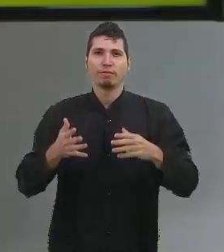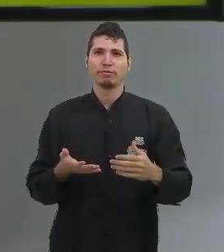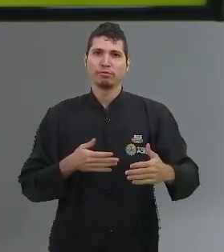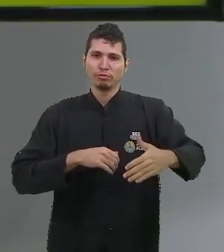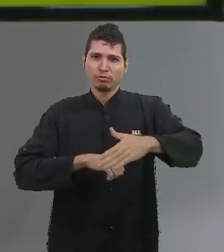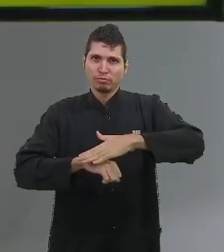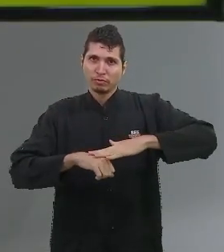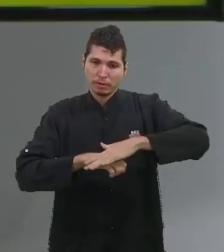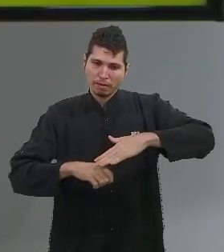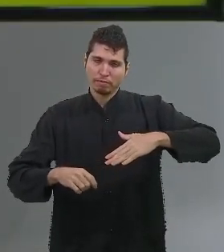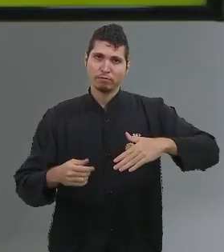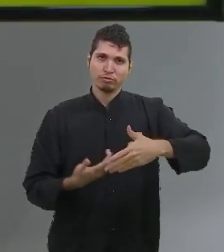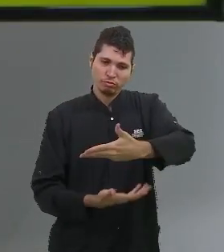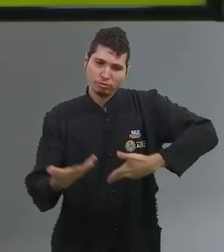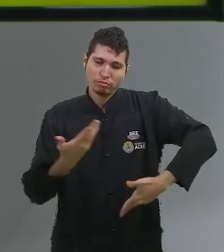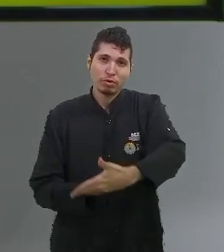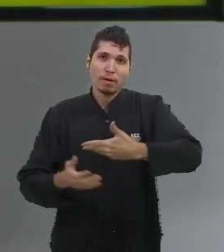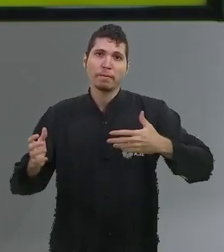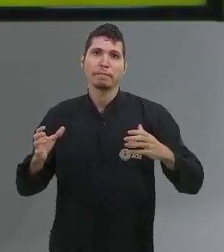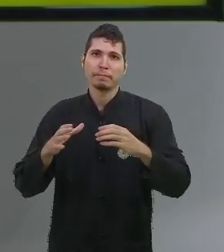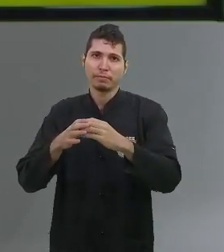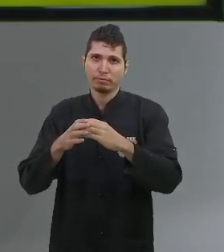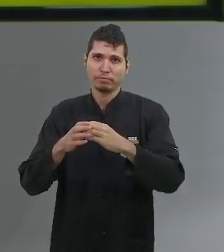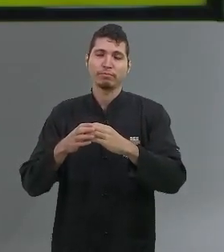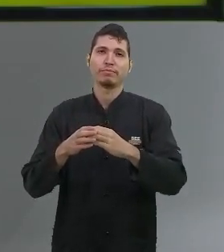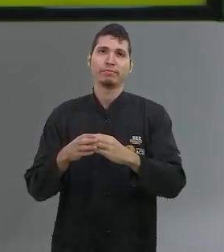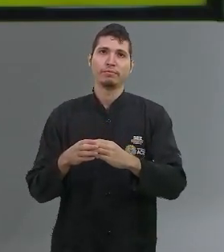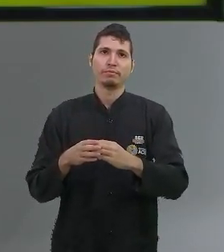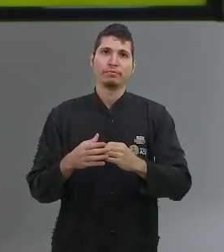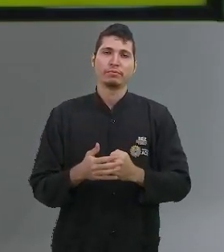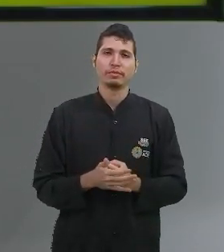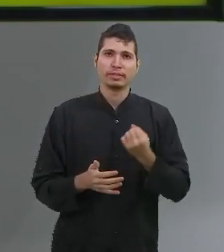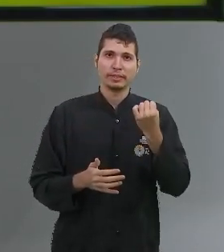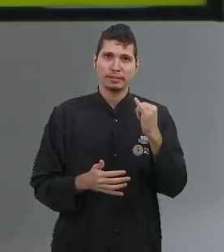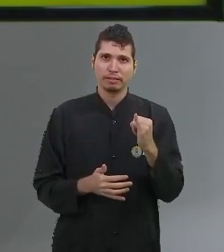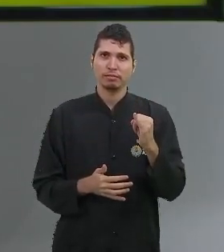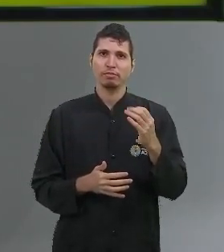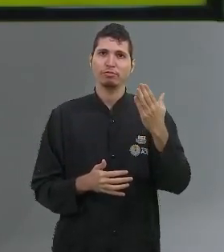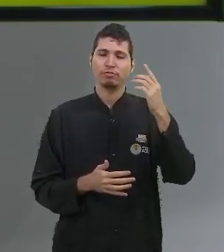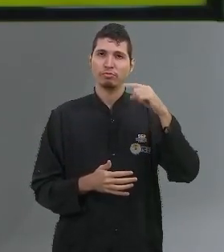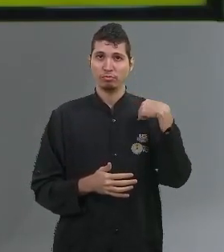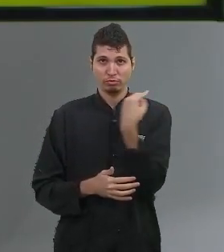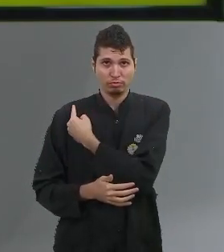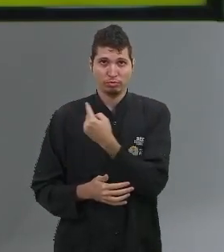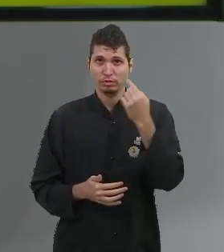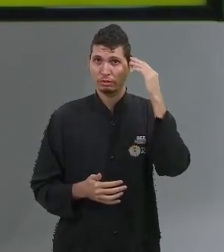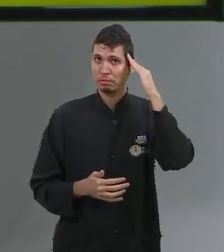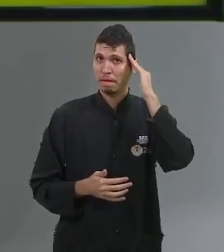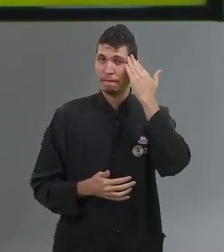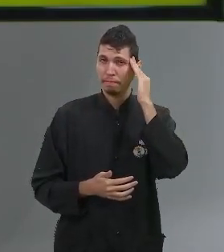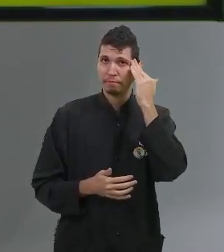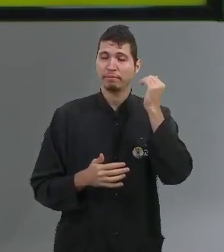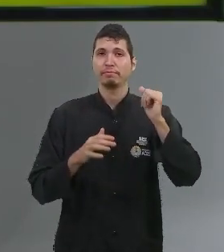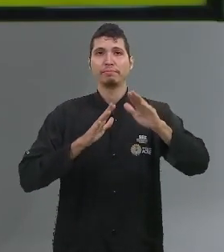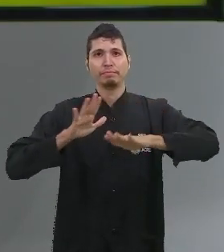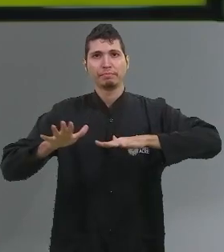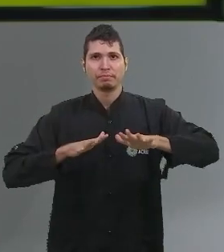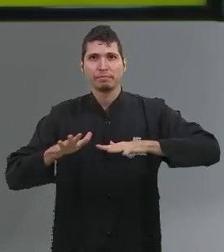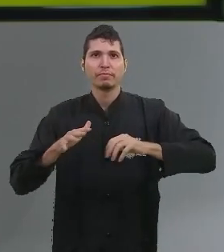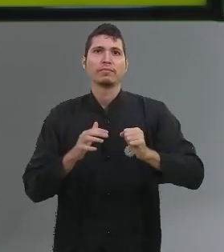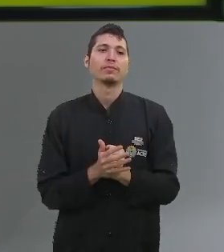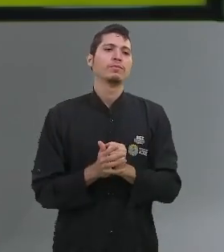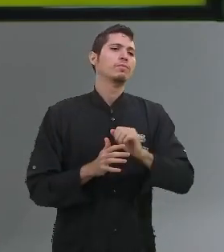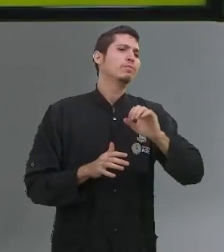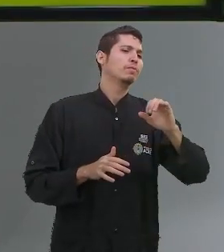sentido, professor? Bom, a partir do momento que a gente compreende quais são as tarefas, qual é a urgente, qual é a importante, qual é